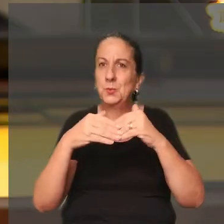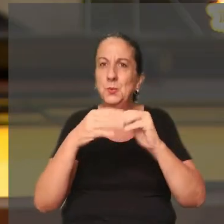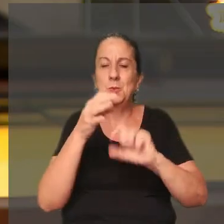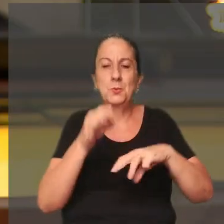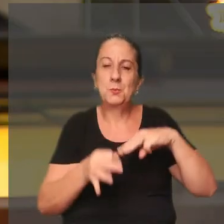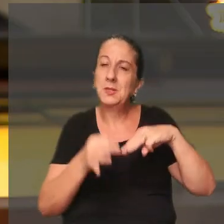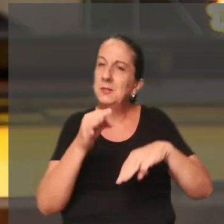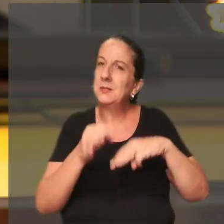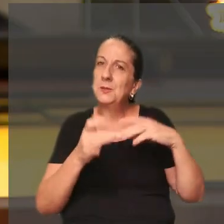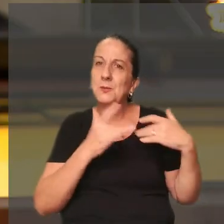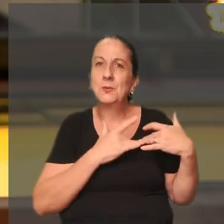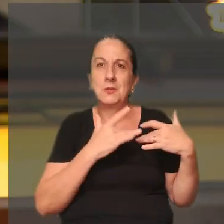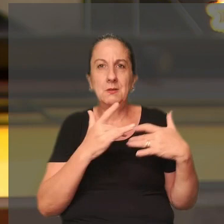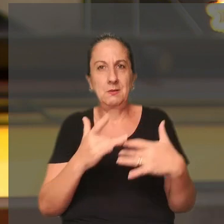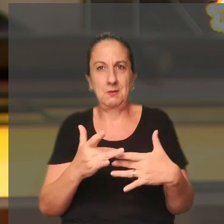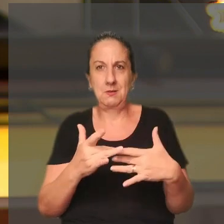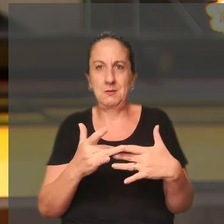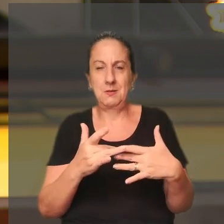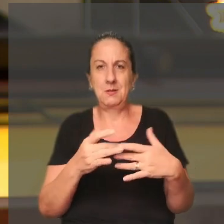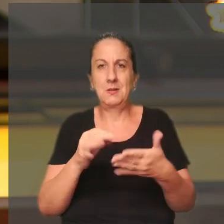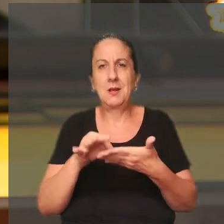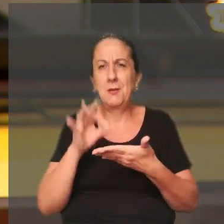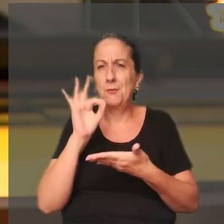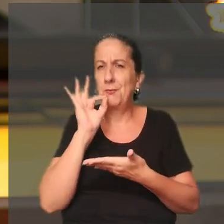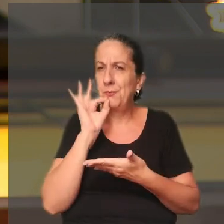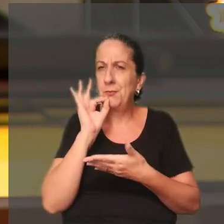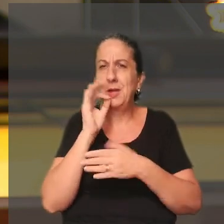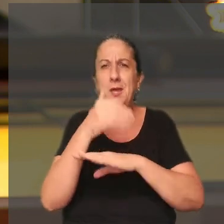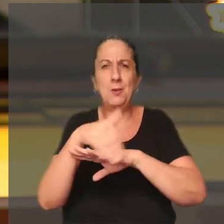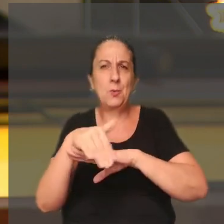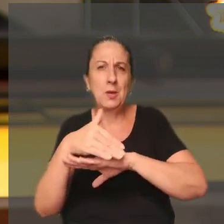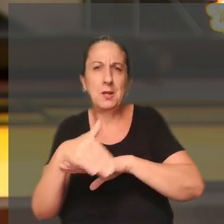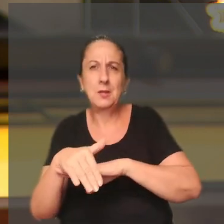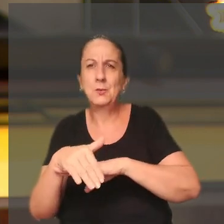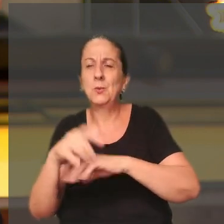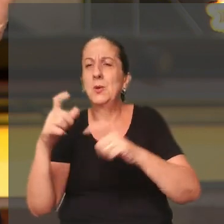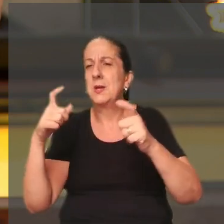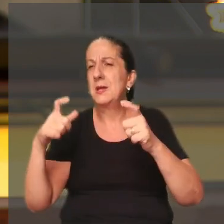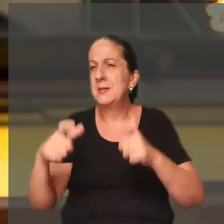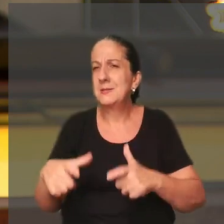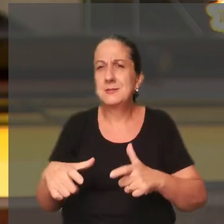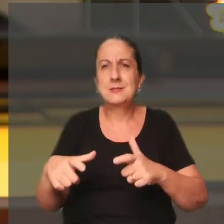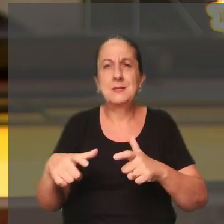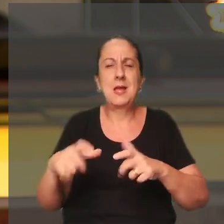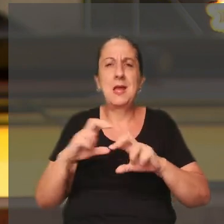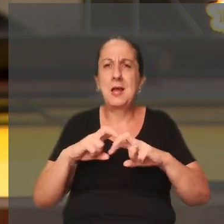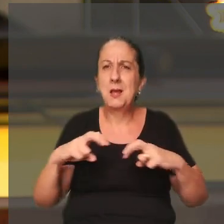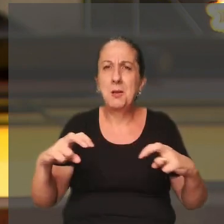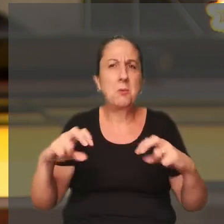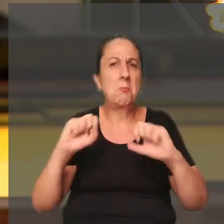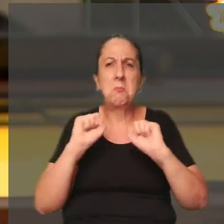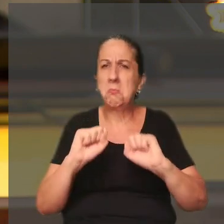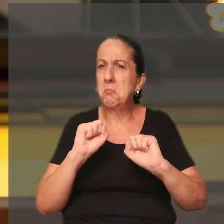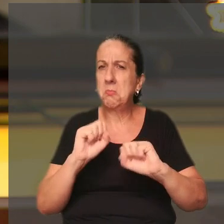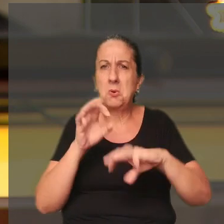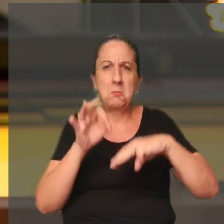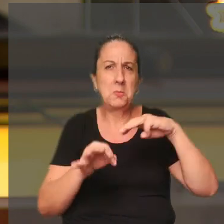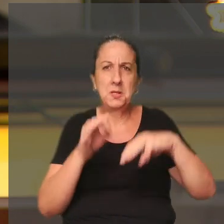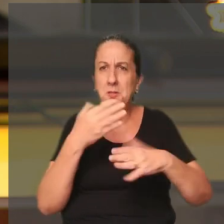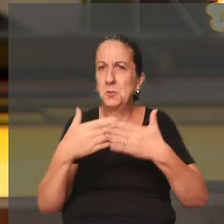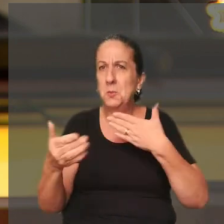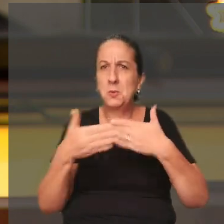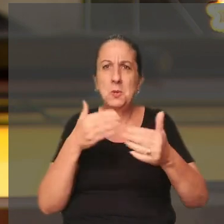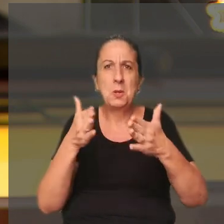todos os ministros são solidários. No café, no corredor, na sala de togas, a gente pode abordar qualquer um